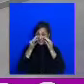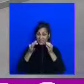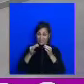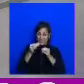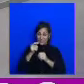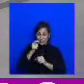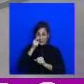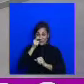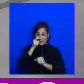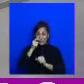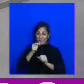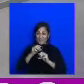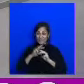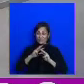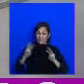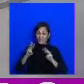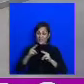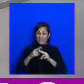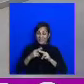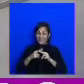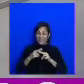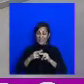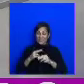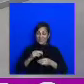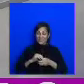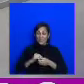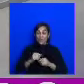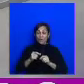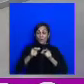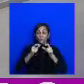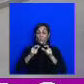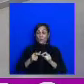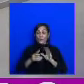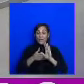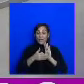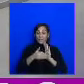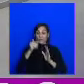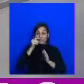atento, à página da Caixa. Após a apuração, você poderá saber de onde são as apostas